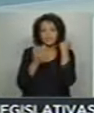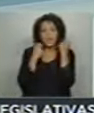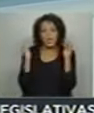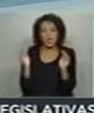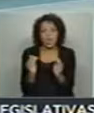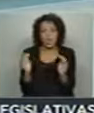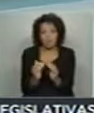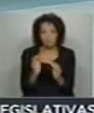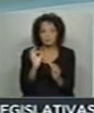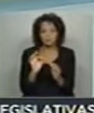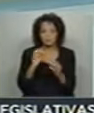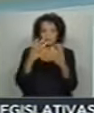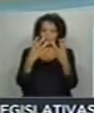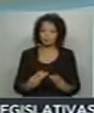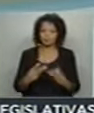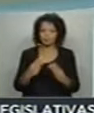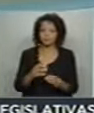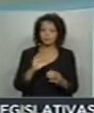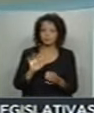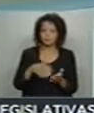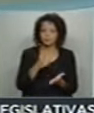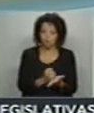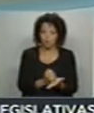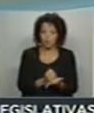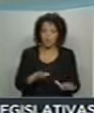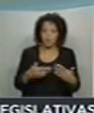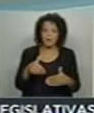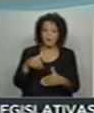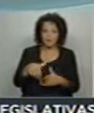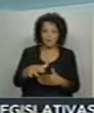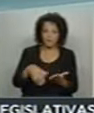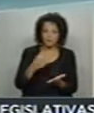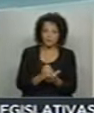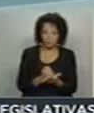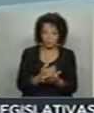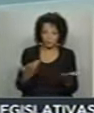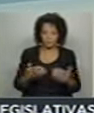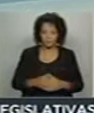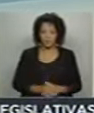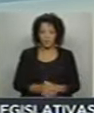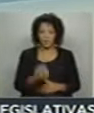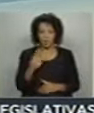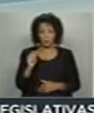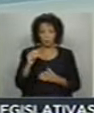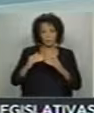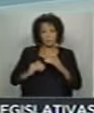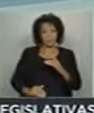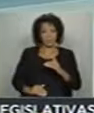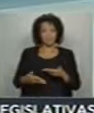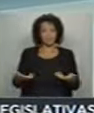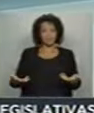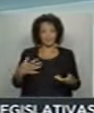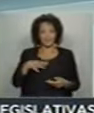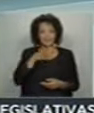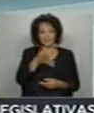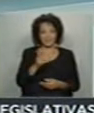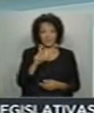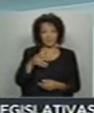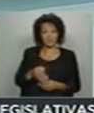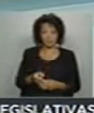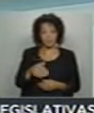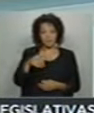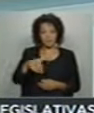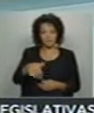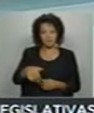pequenas já contabilizados ou prestes a serem contabilizados. Estamos a menos de um minuto. Significa que a RTP